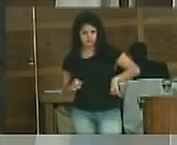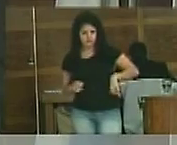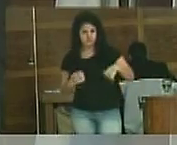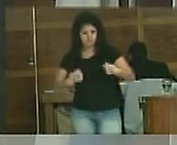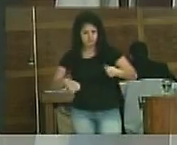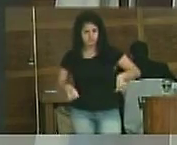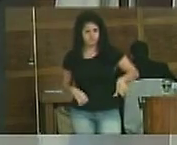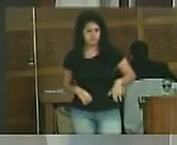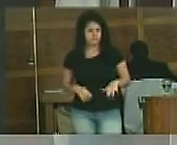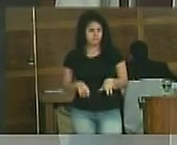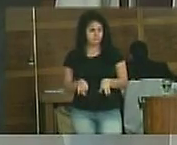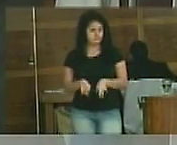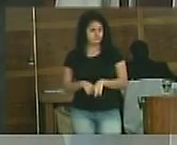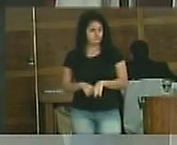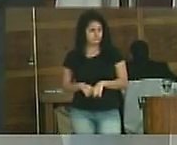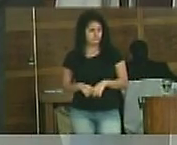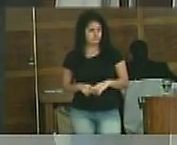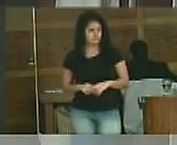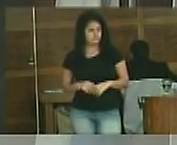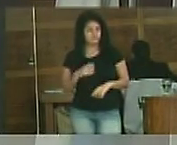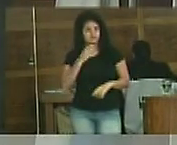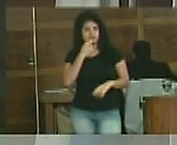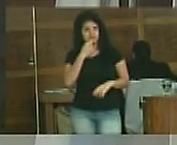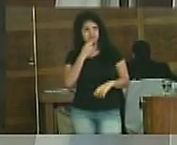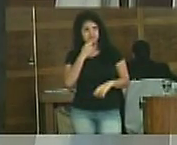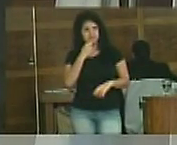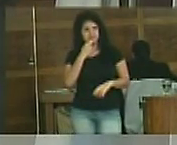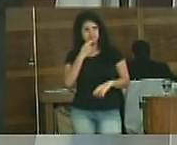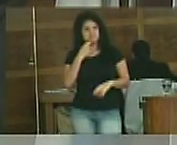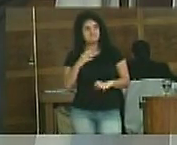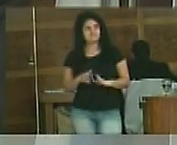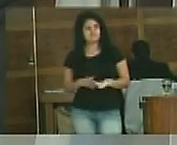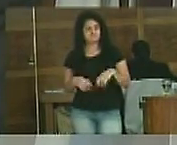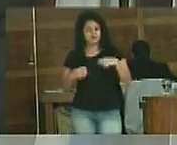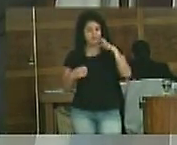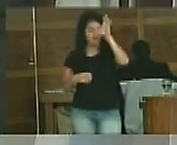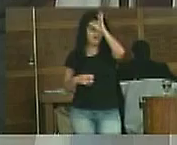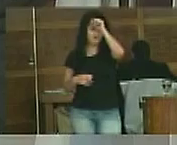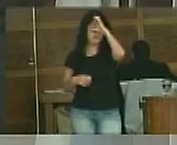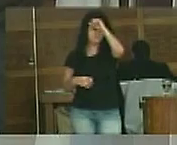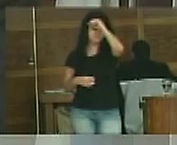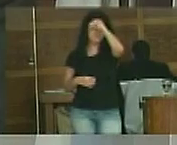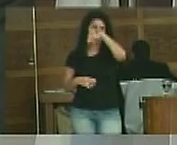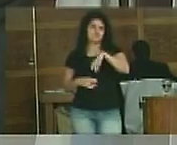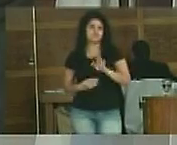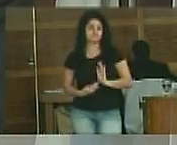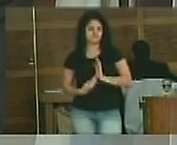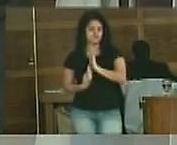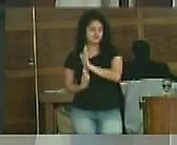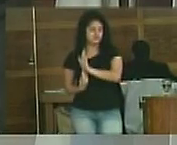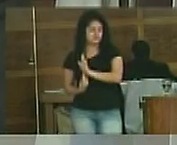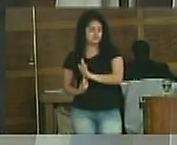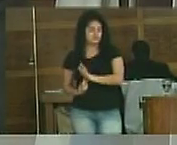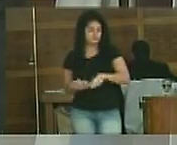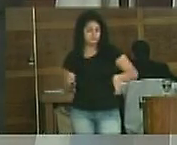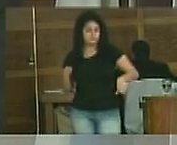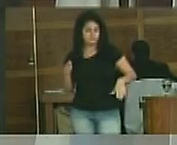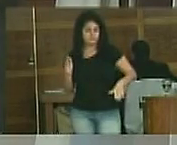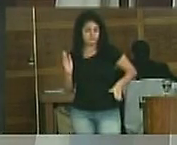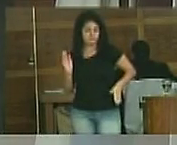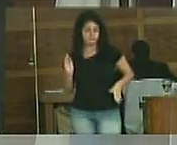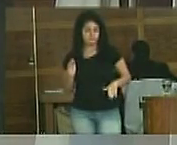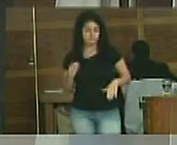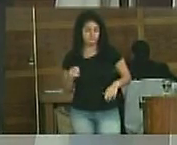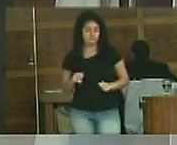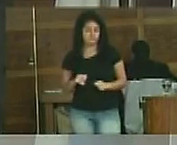tomar mesmo, porra. Botar a pelada e dar taubada no rabo. Entendeu? Para aprender a ajudar essa porcaria que está aí